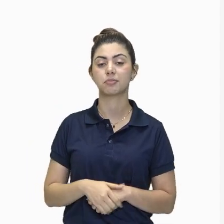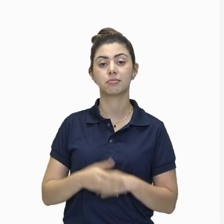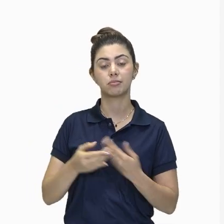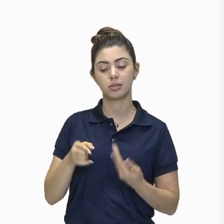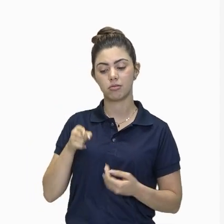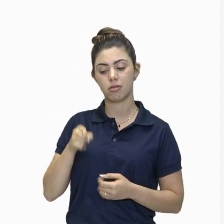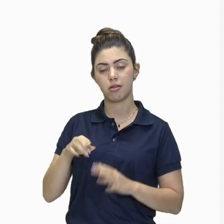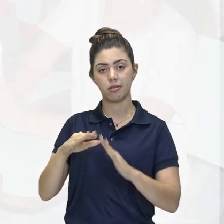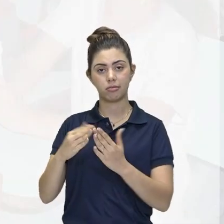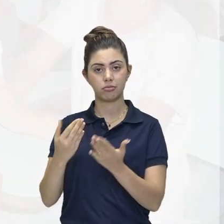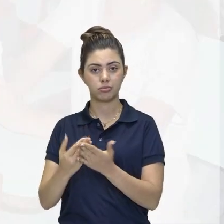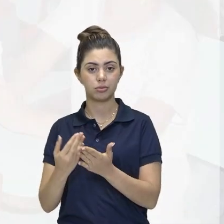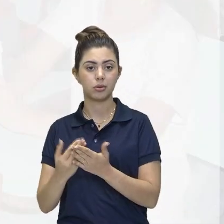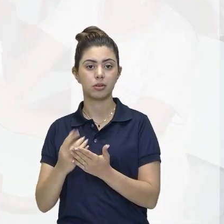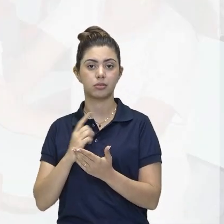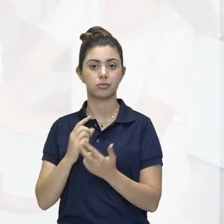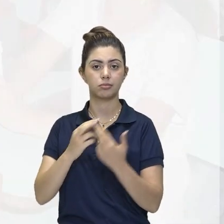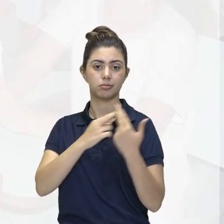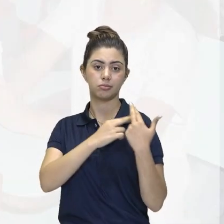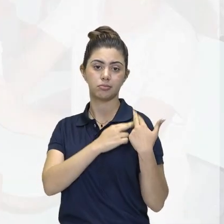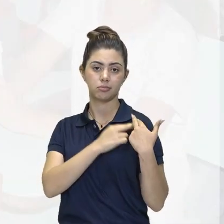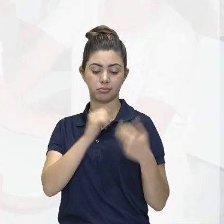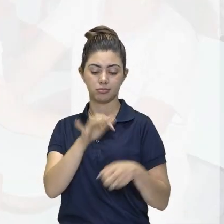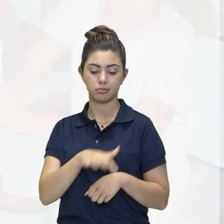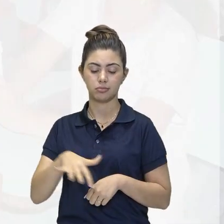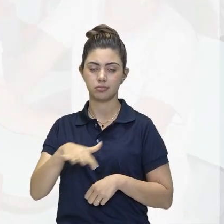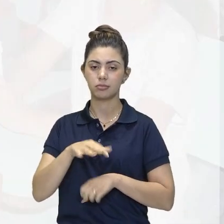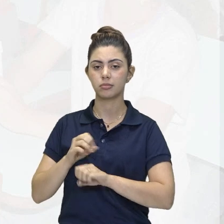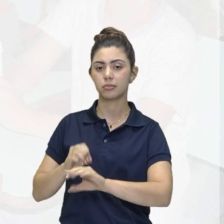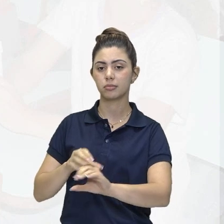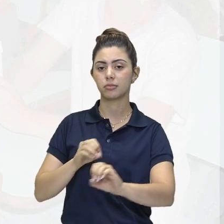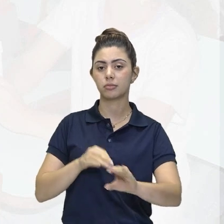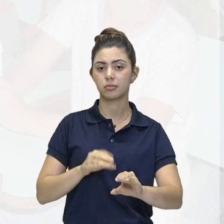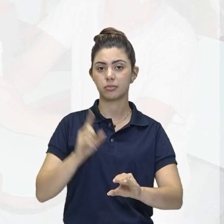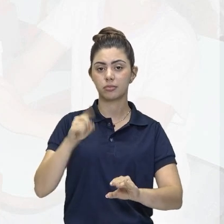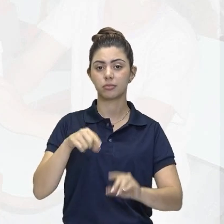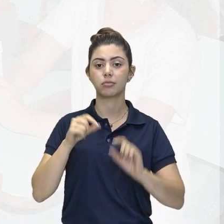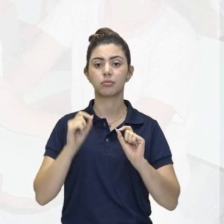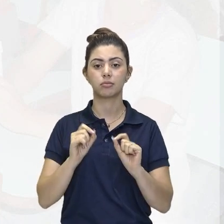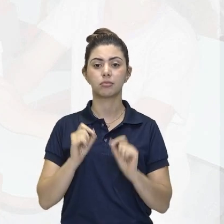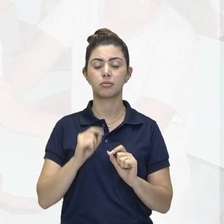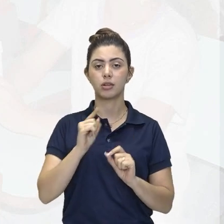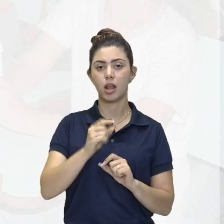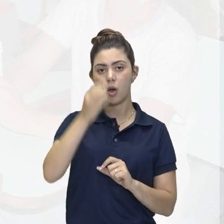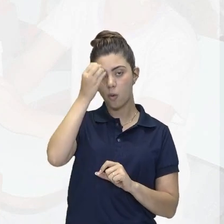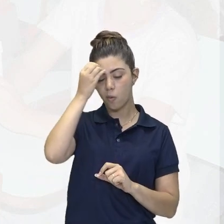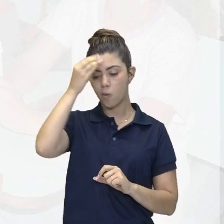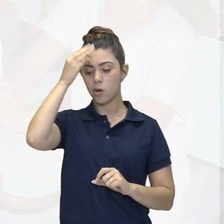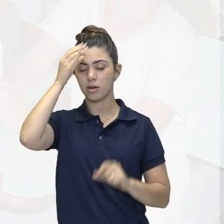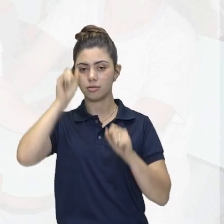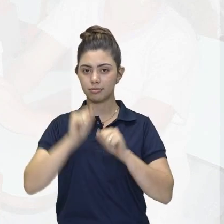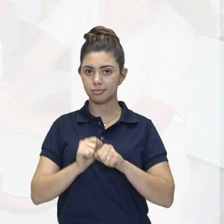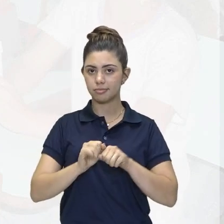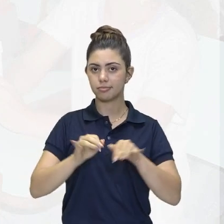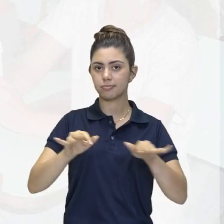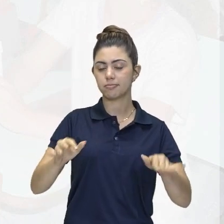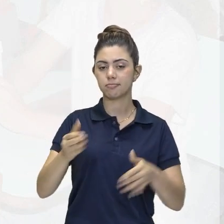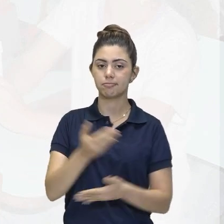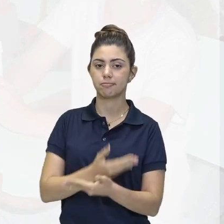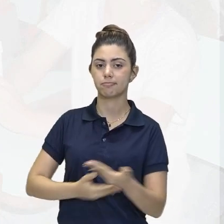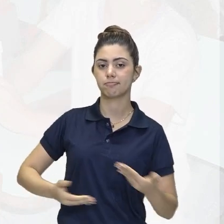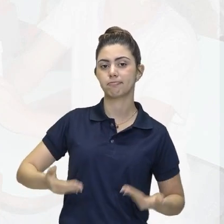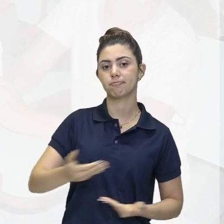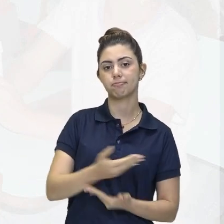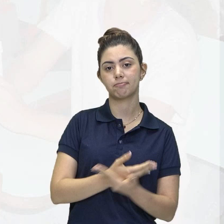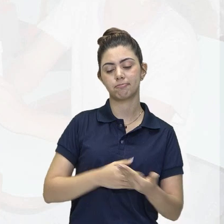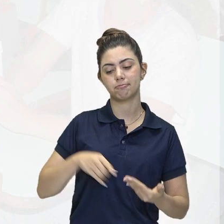escola, nesse sentido aí da educação, é socializar o conhecimento, que é